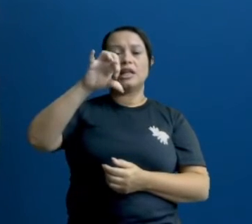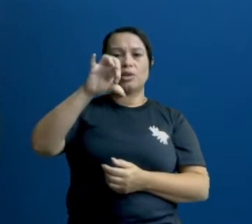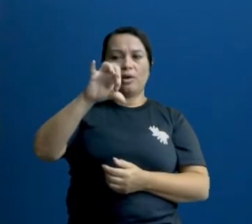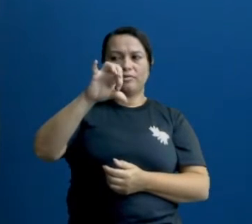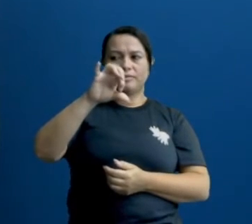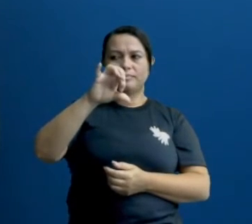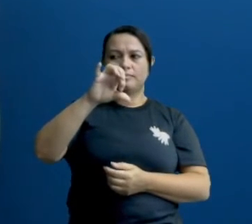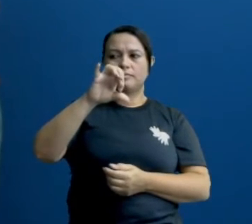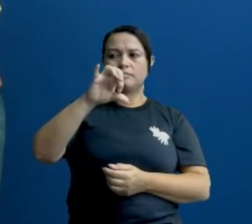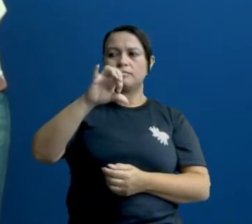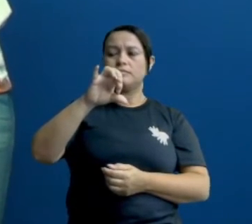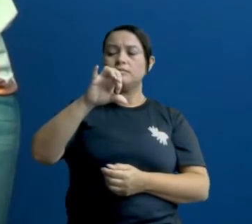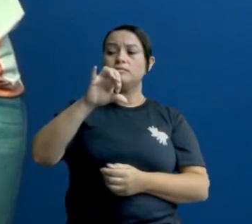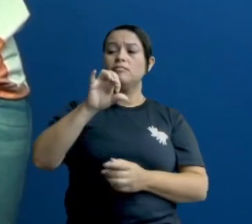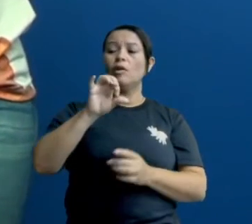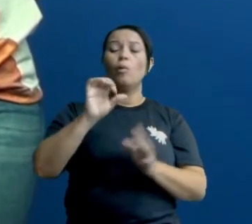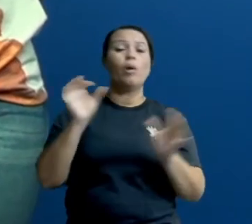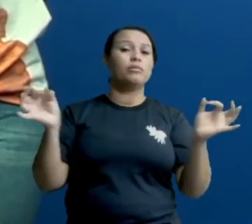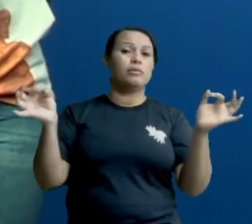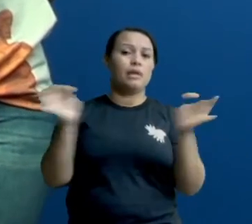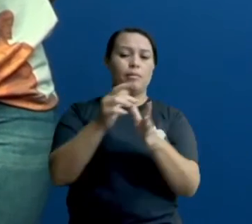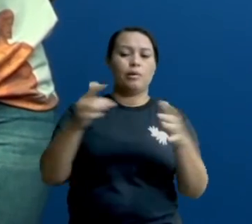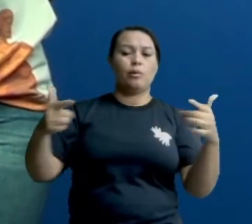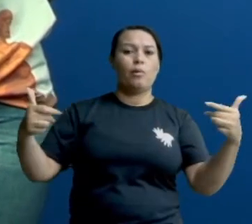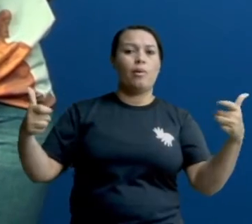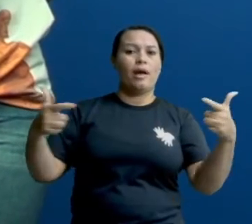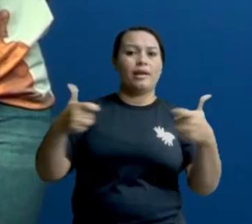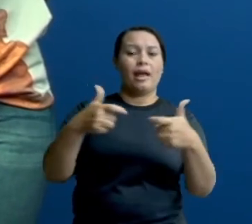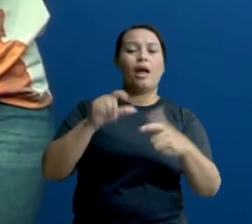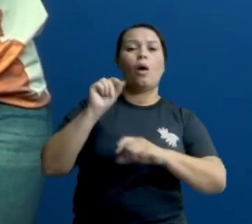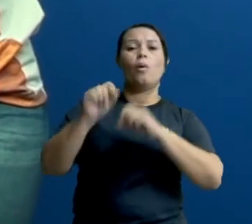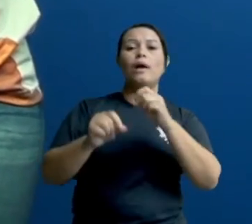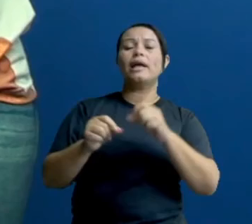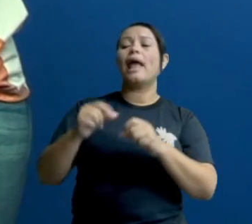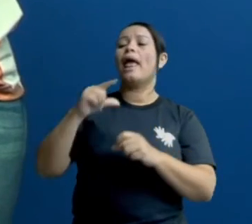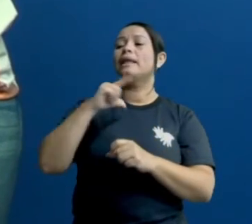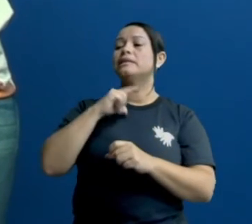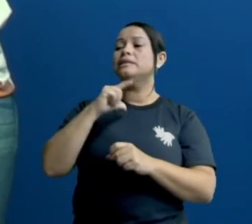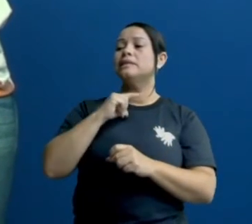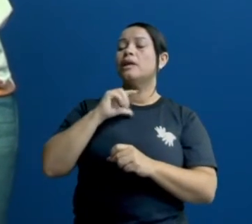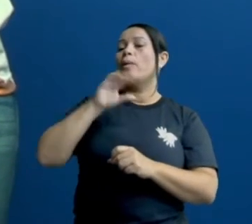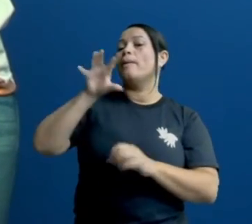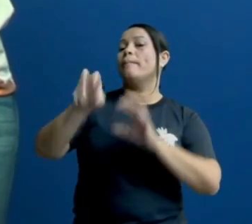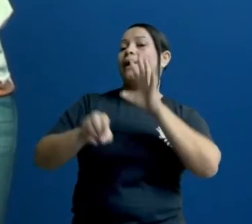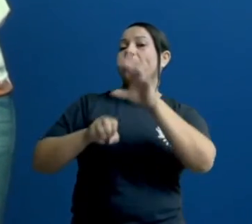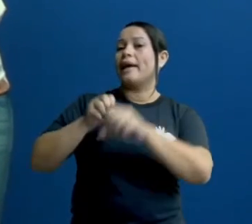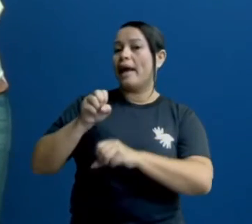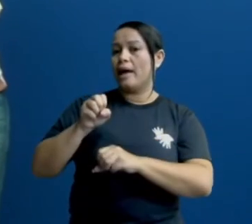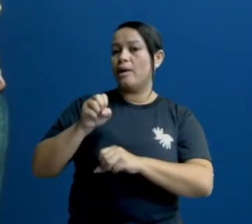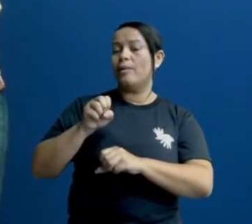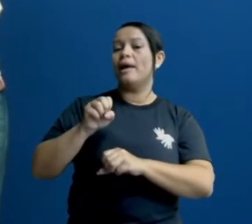169. Ao final da batalha, eles